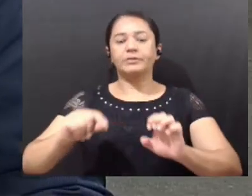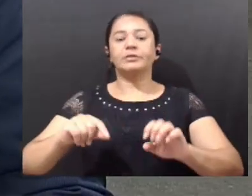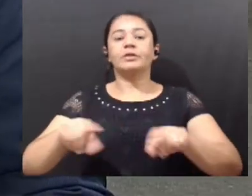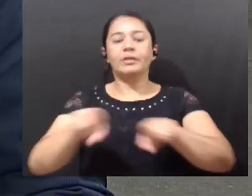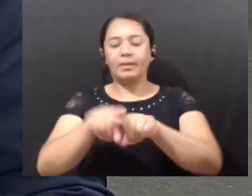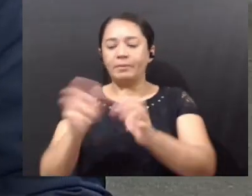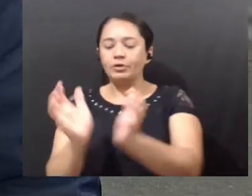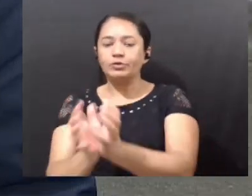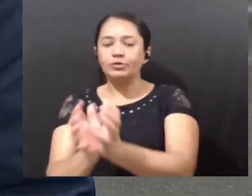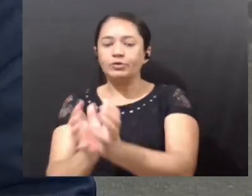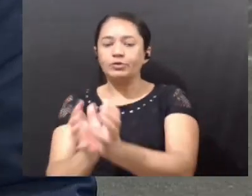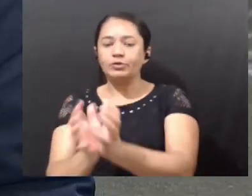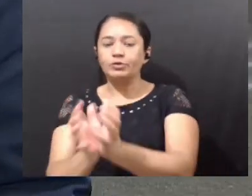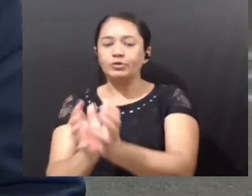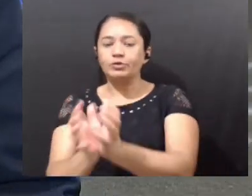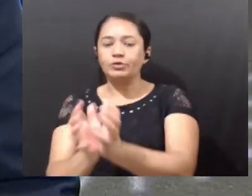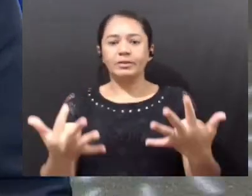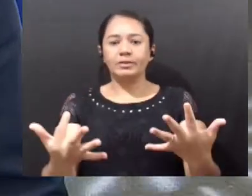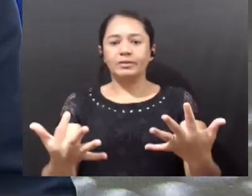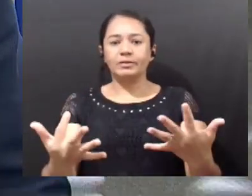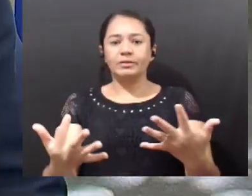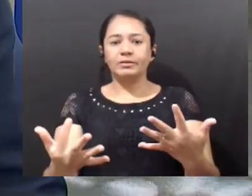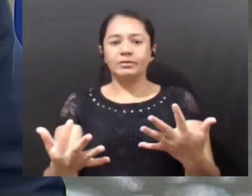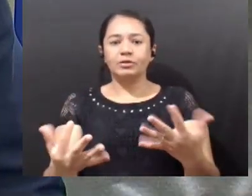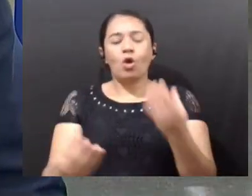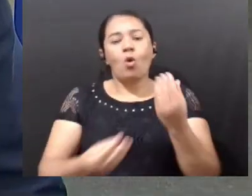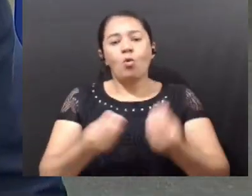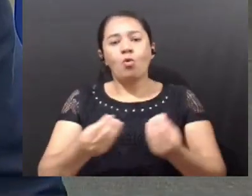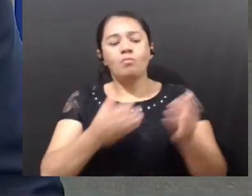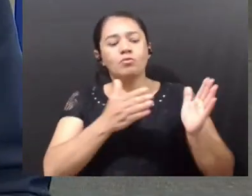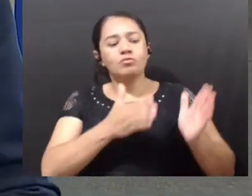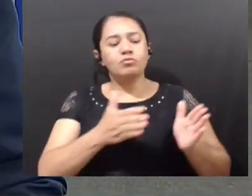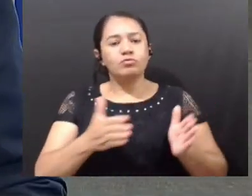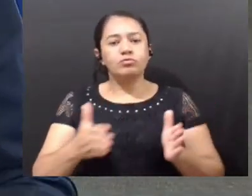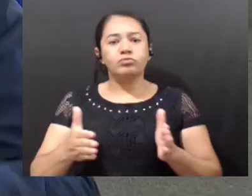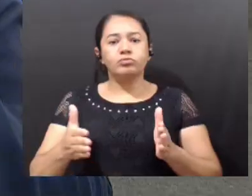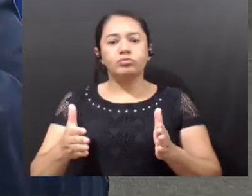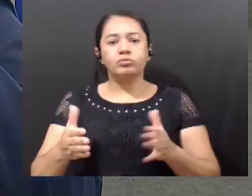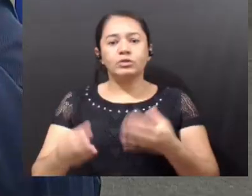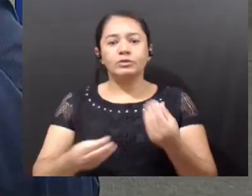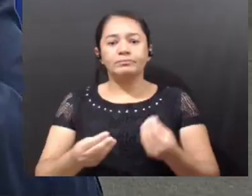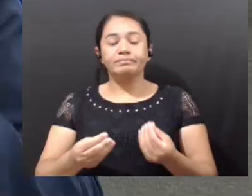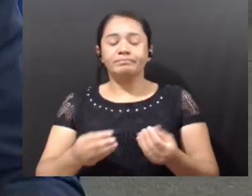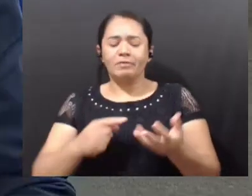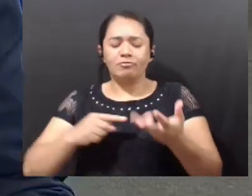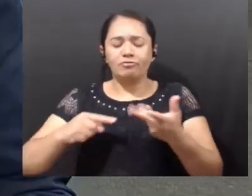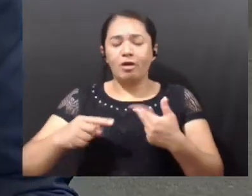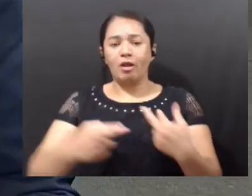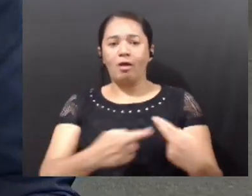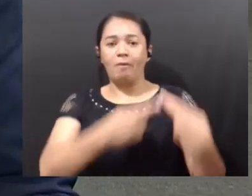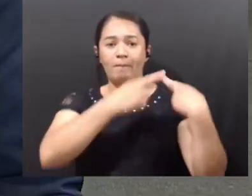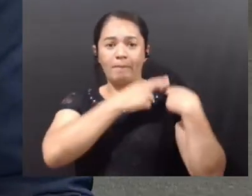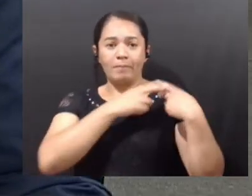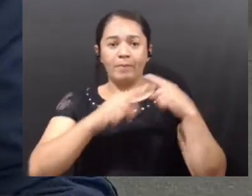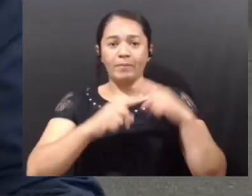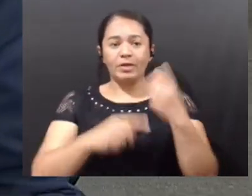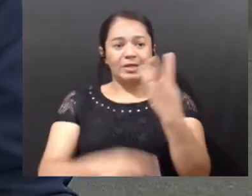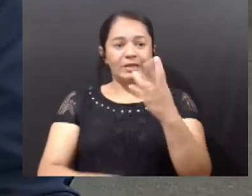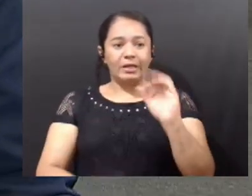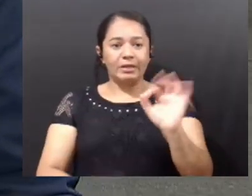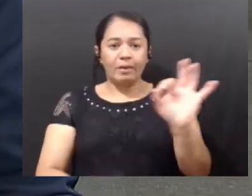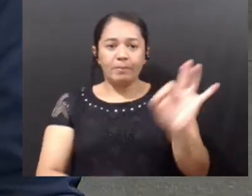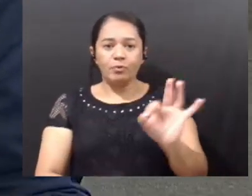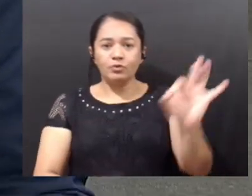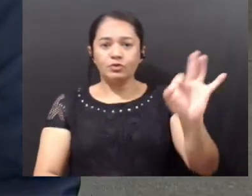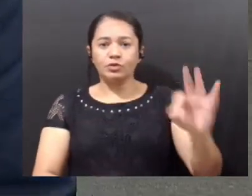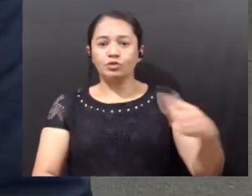explicar como que está funcionando e, enfim, uma responsabilidade, porque 30% do nosso